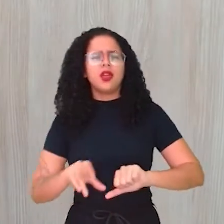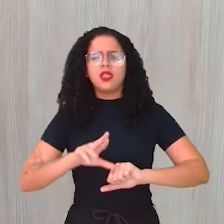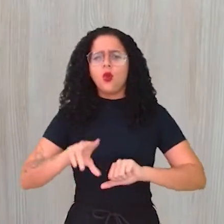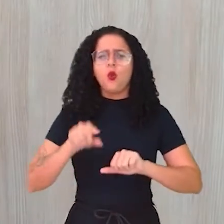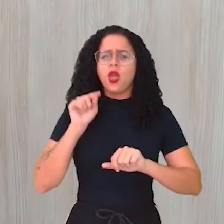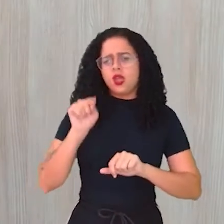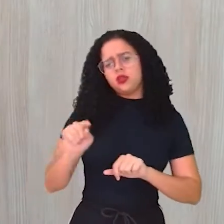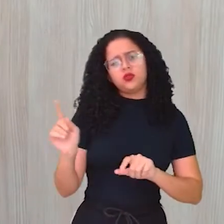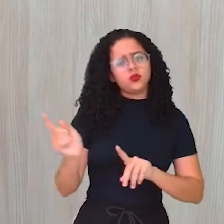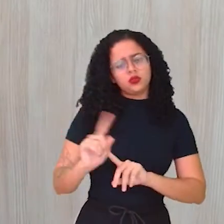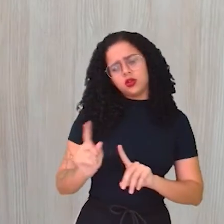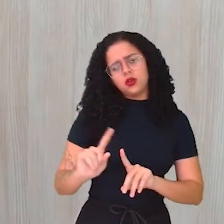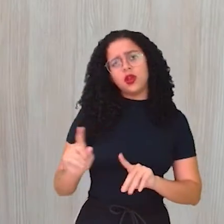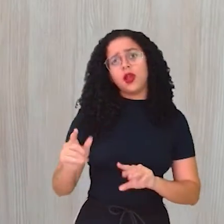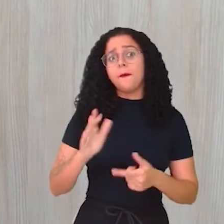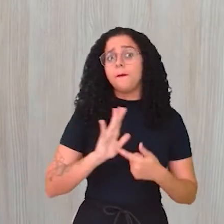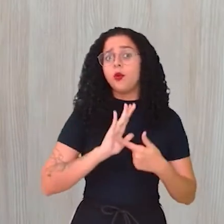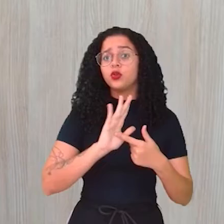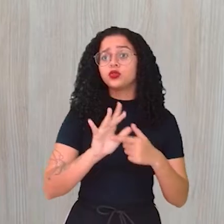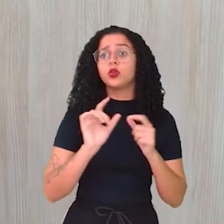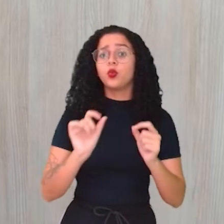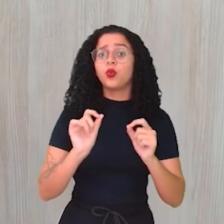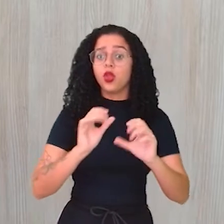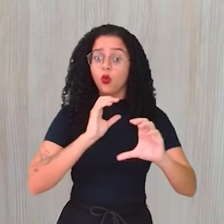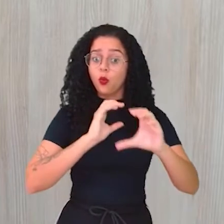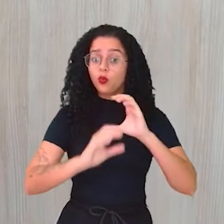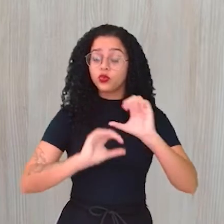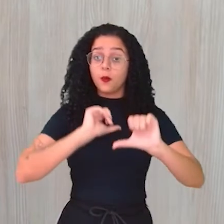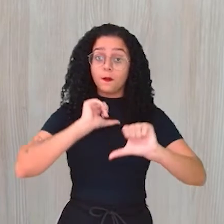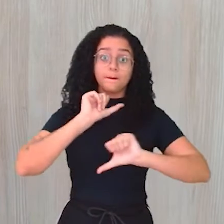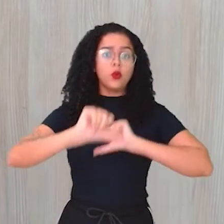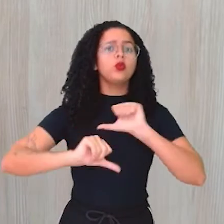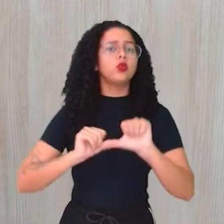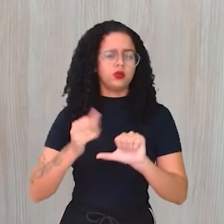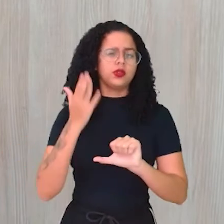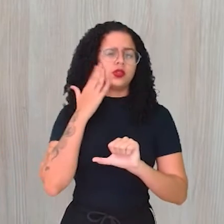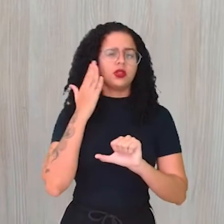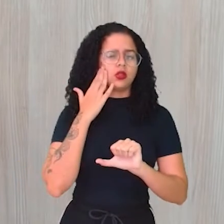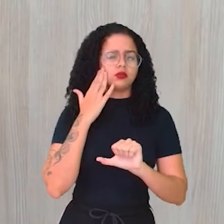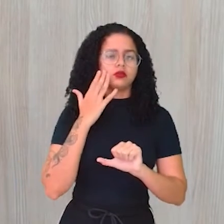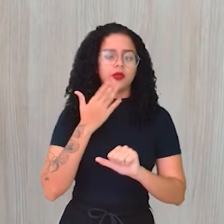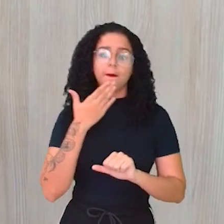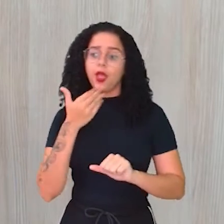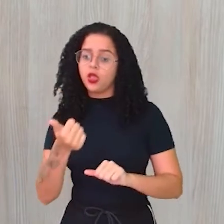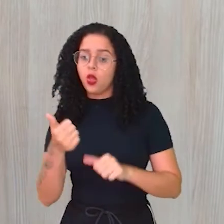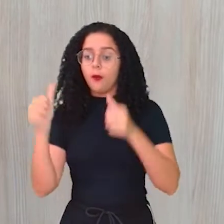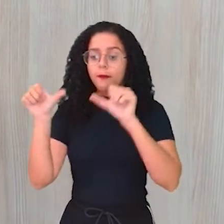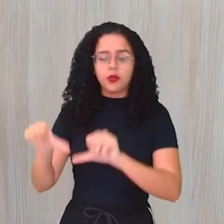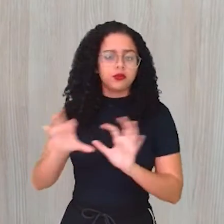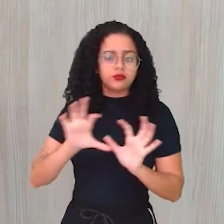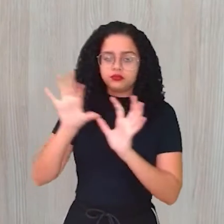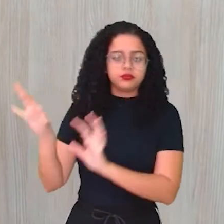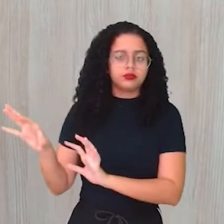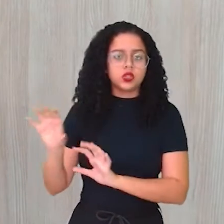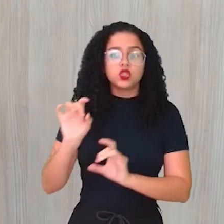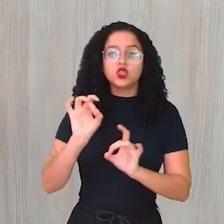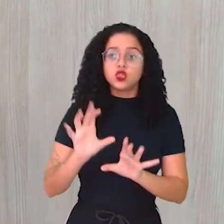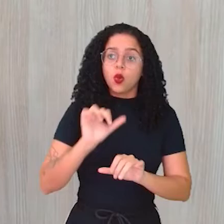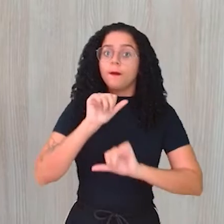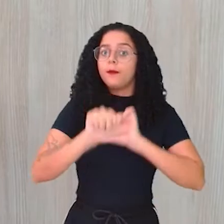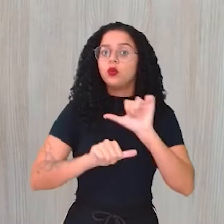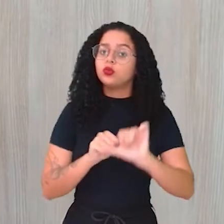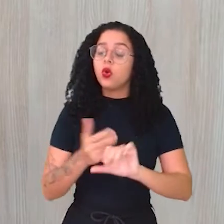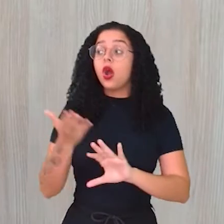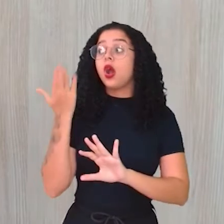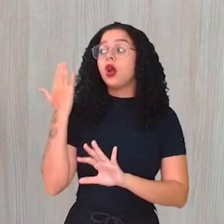gente está tentando trazer. A gente está mostrando que a comunicação ela mudou, né? Ou seja, você tinha aquela primeira situação, onde você tinha lá o